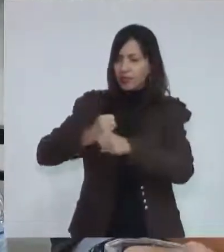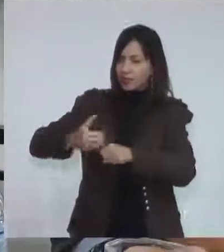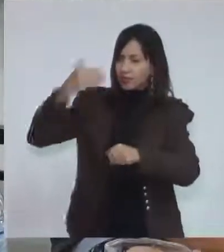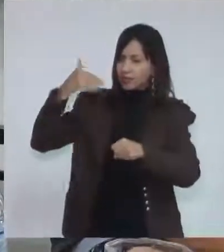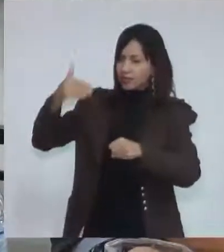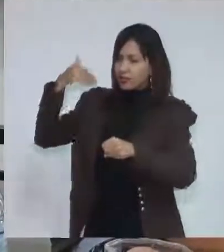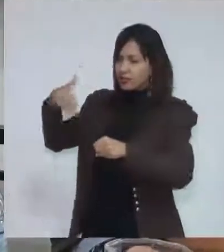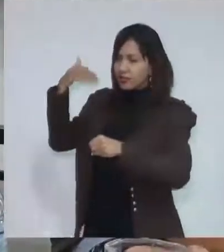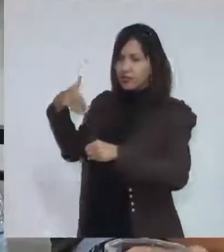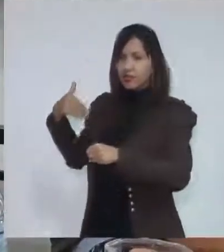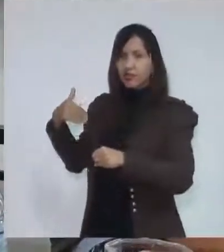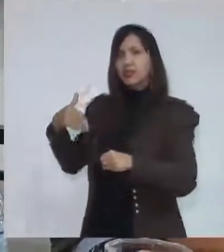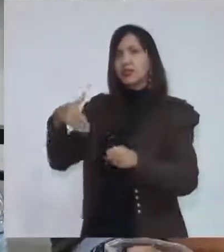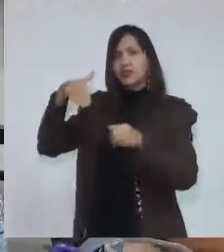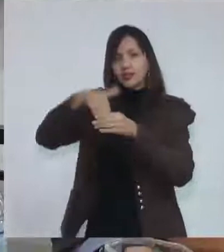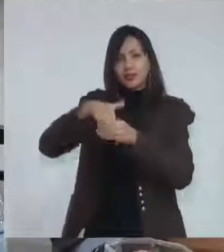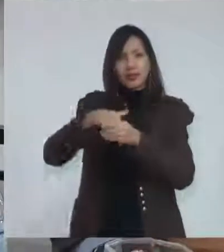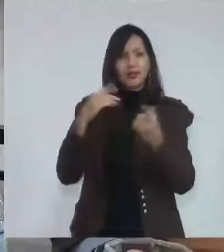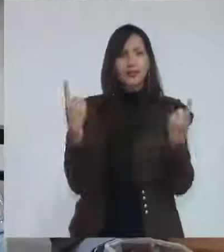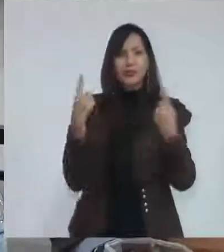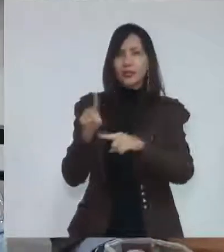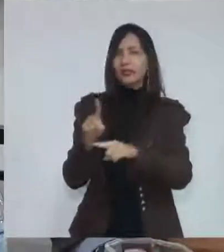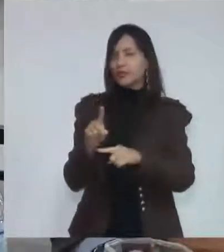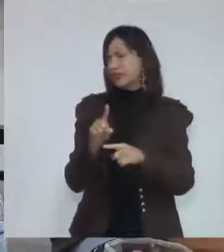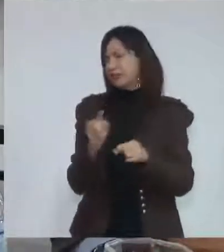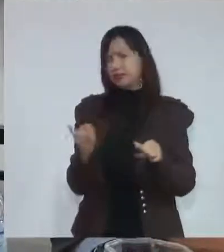olha, não vou votar contra, isso é uma grande